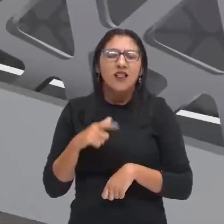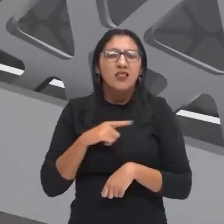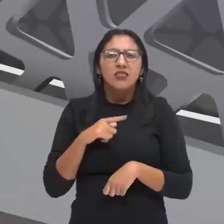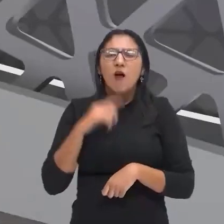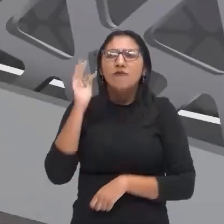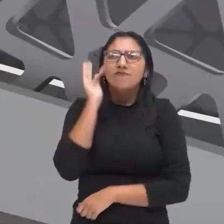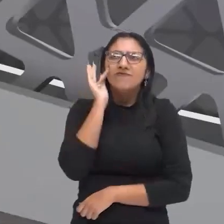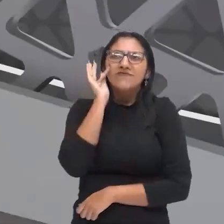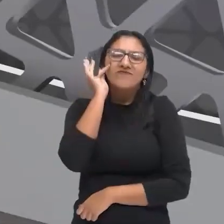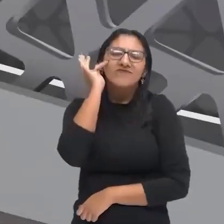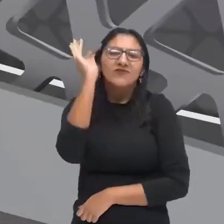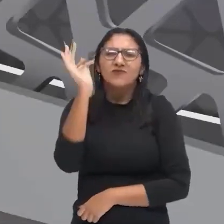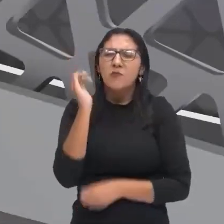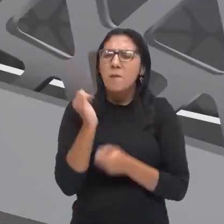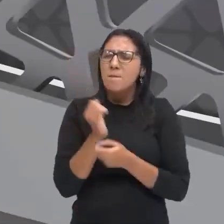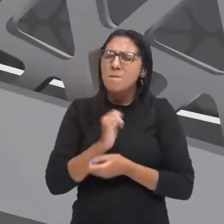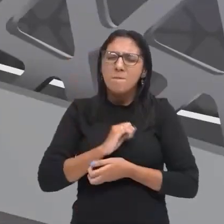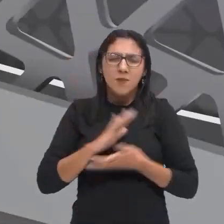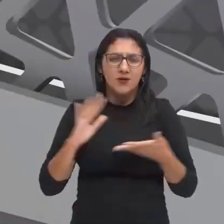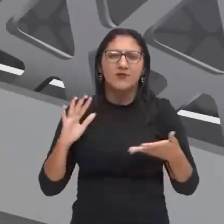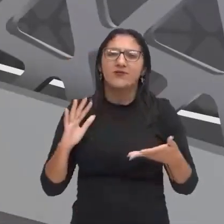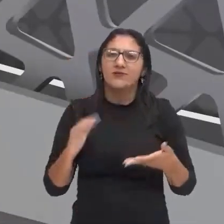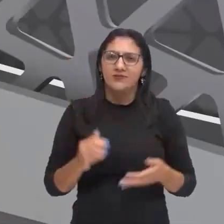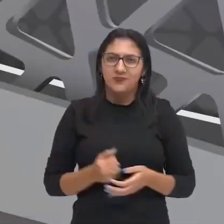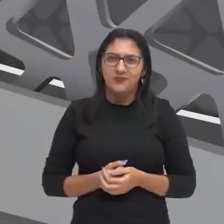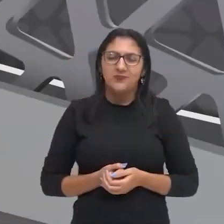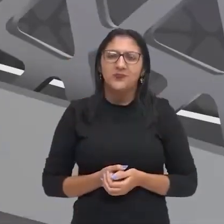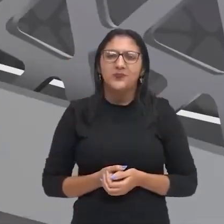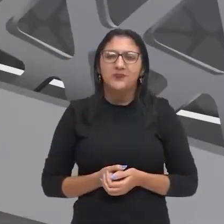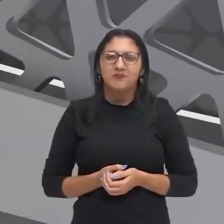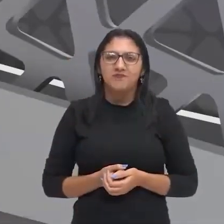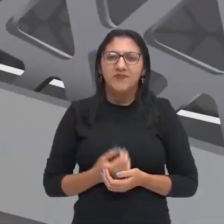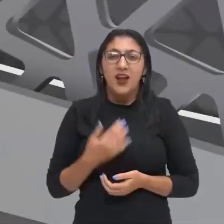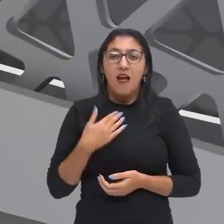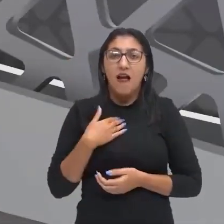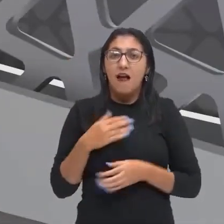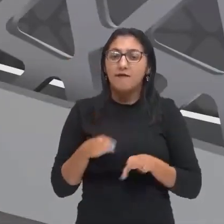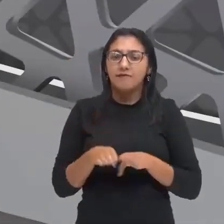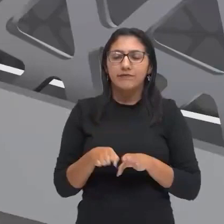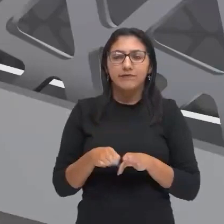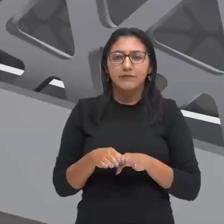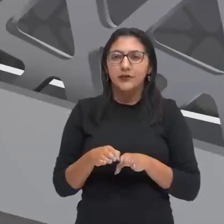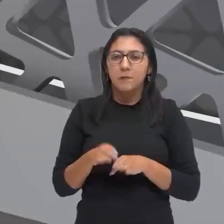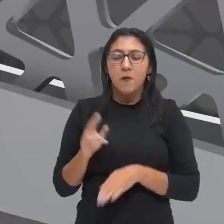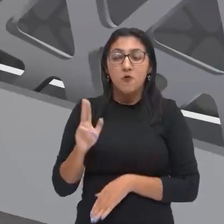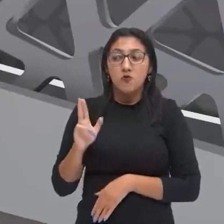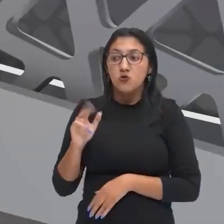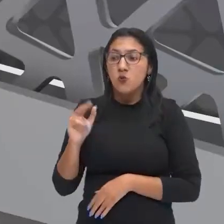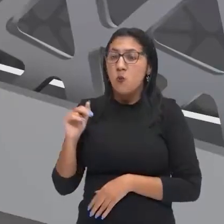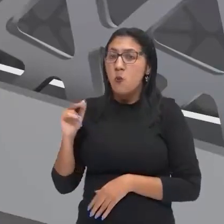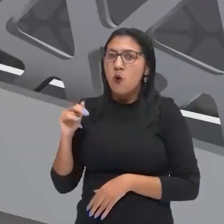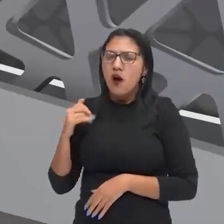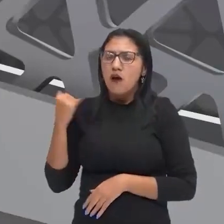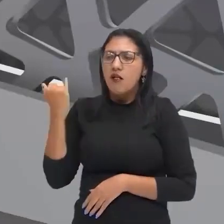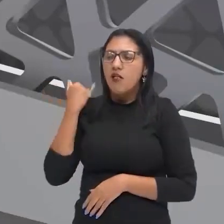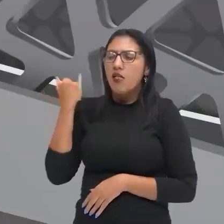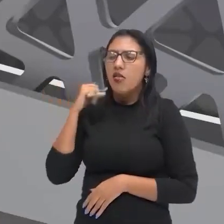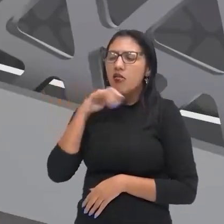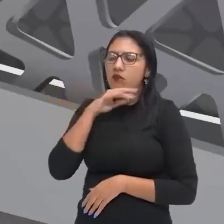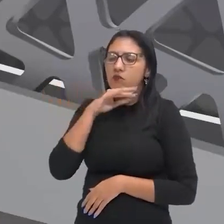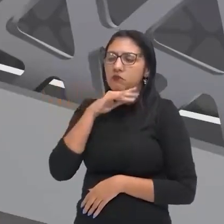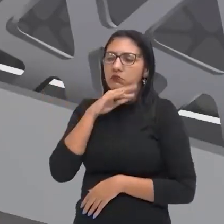um futuro brilhante. Gente, eu nunca também me deixei limitar pelos comentários dos outros,